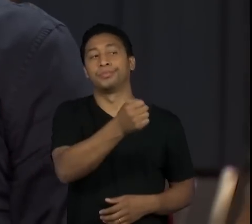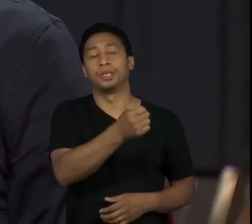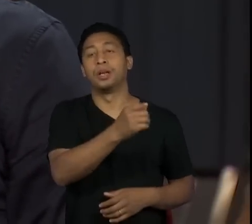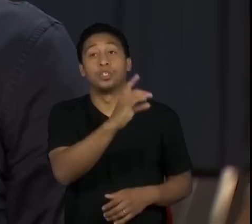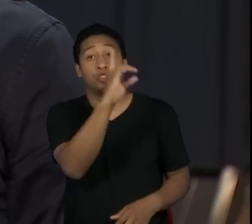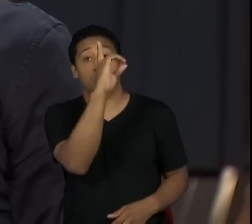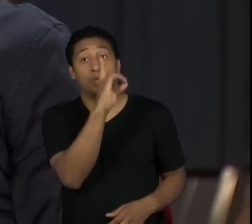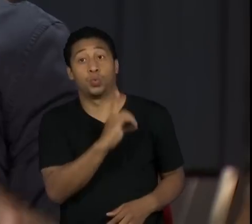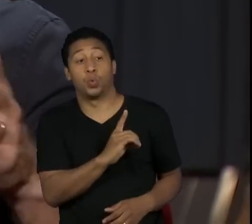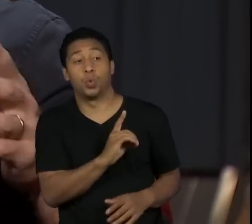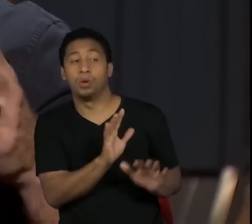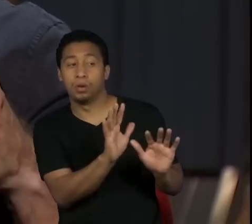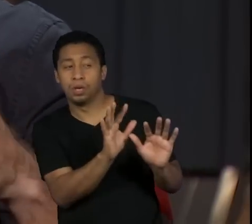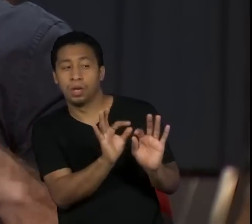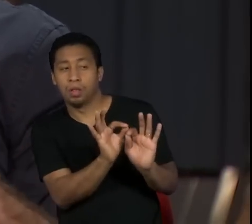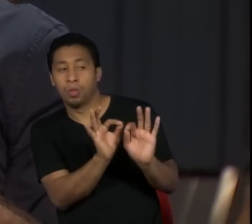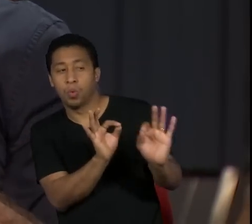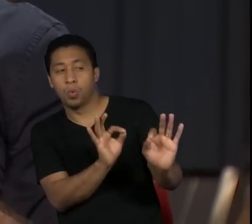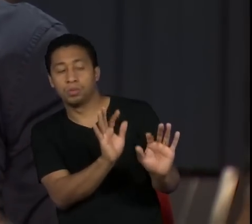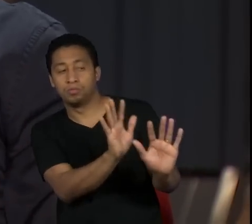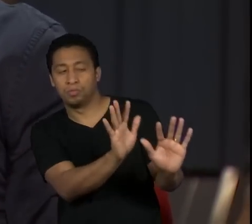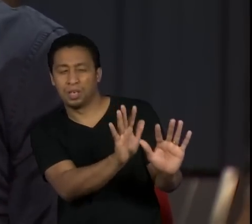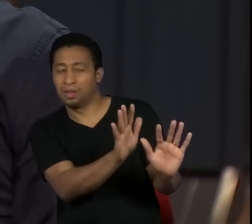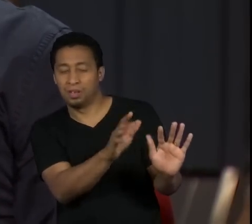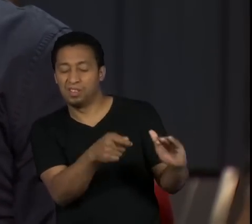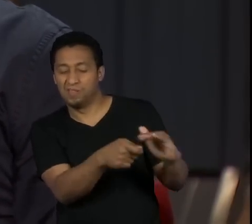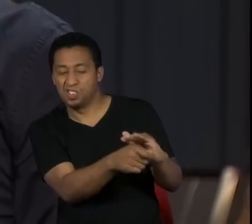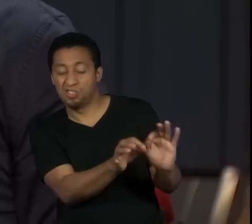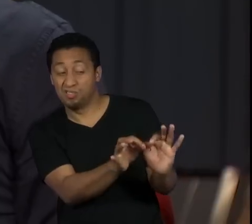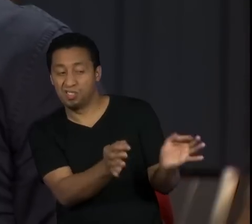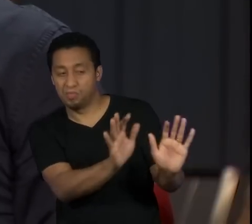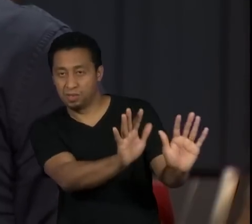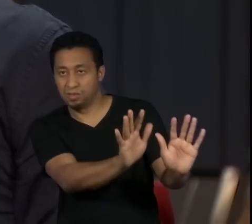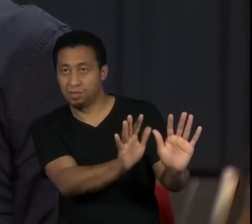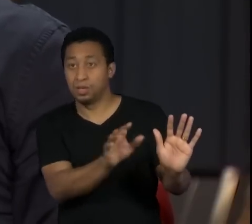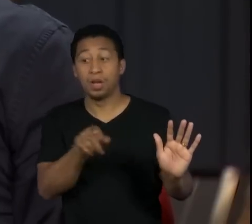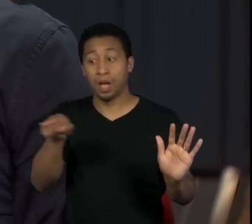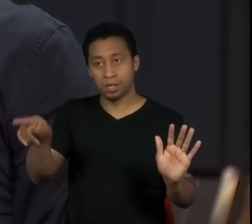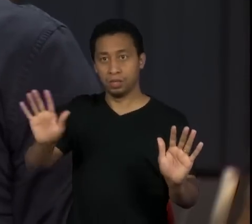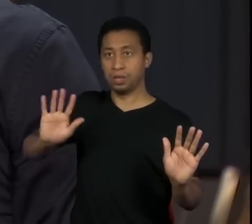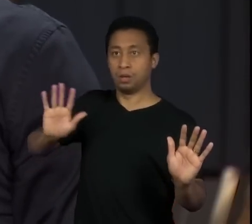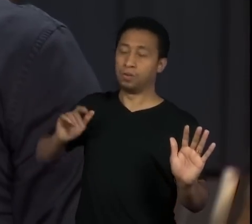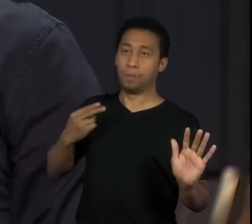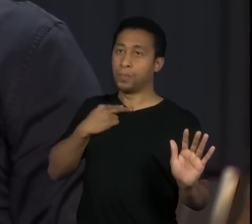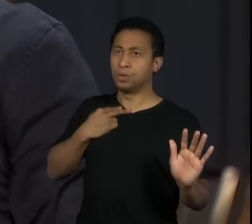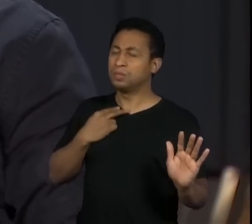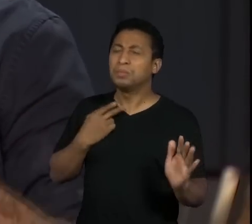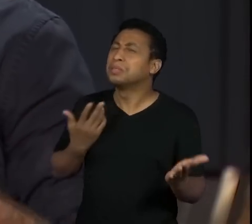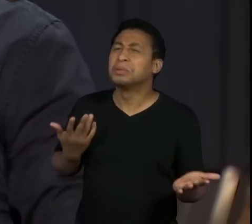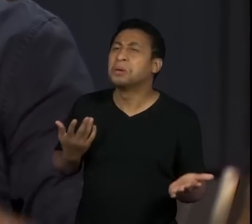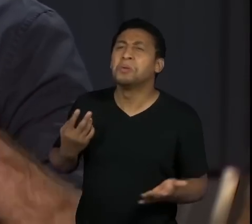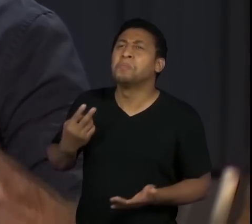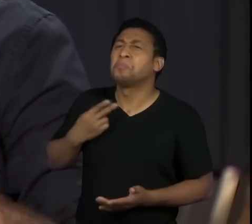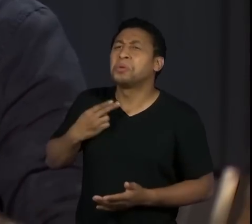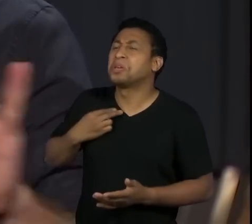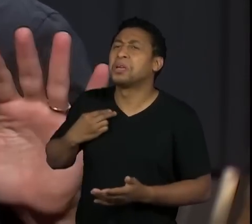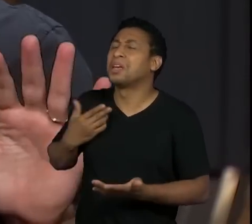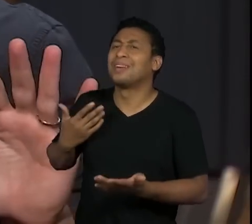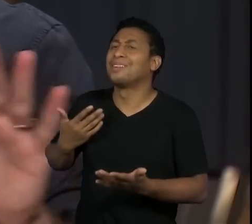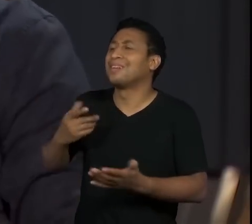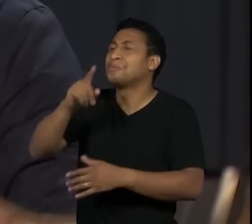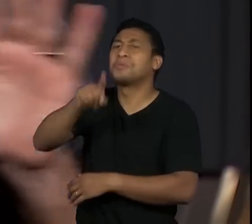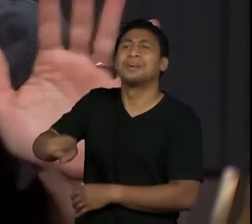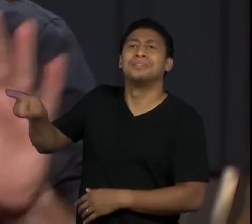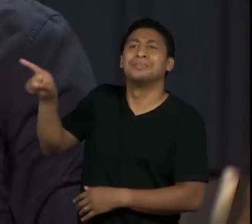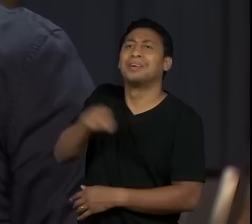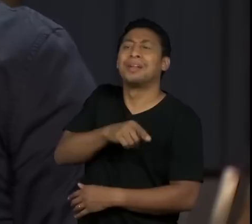deixando ele operando. Eu falei, faz sentido. Aí eles falaram assim, mas eles também não fazem ele parar de operar, não? Porque um cara que erra sempre é